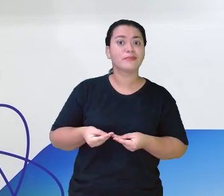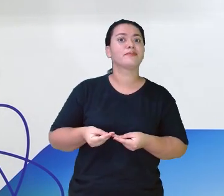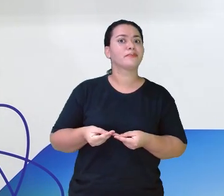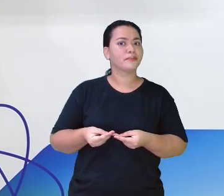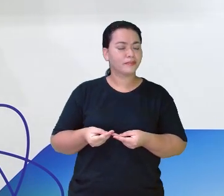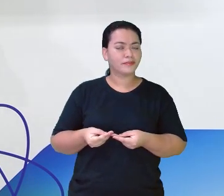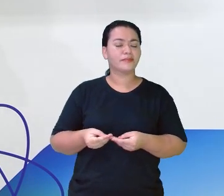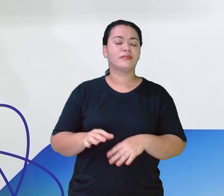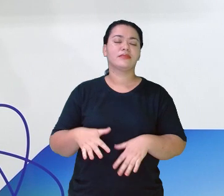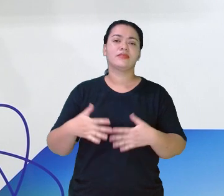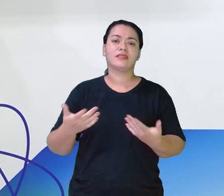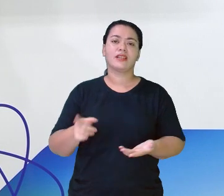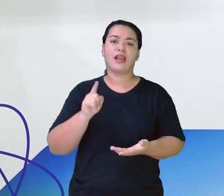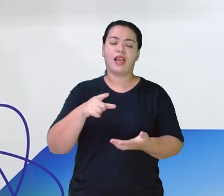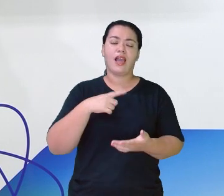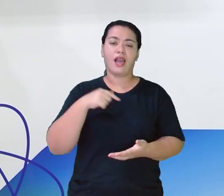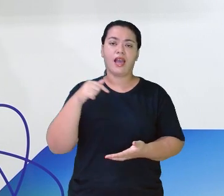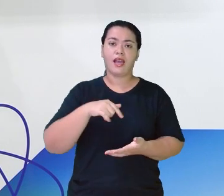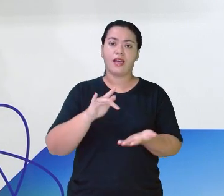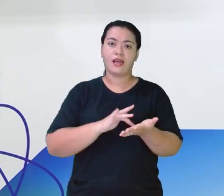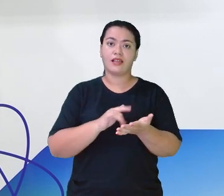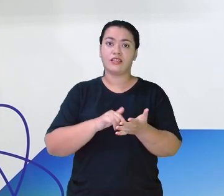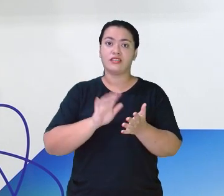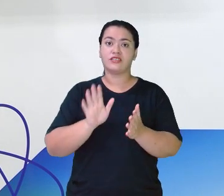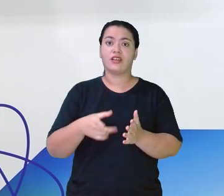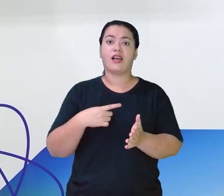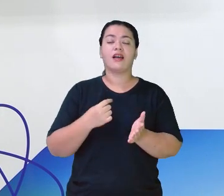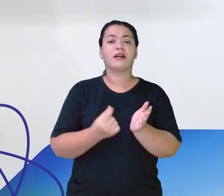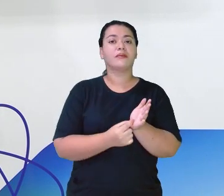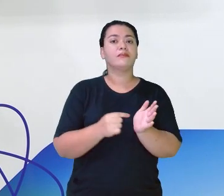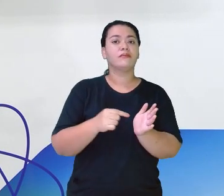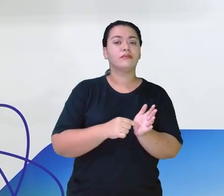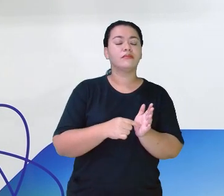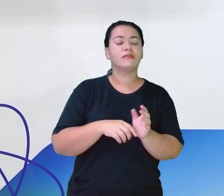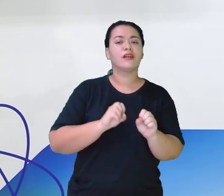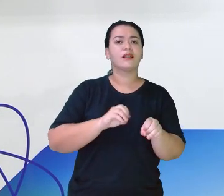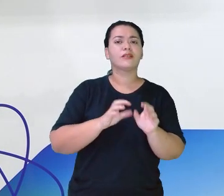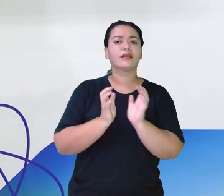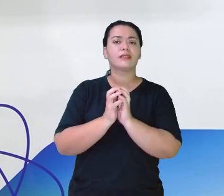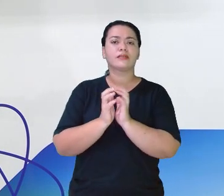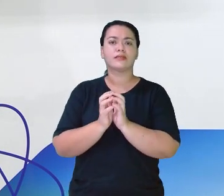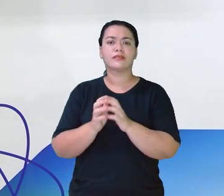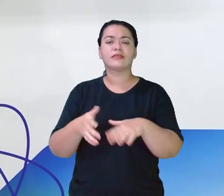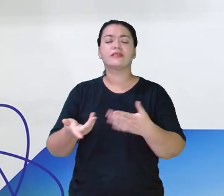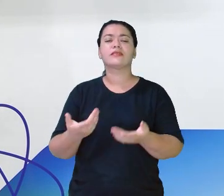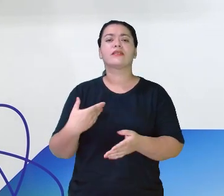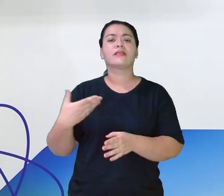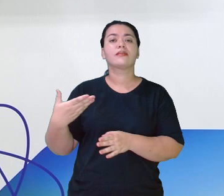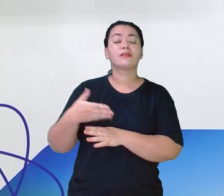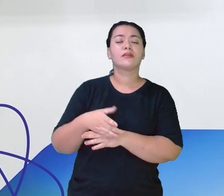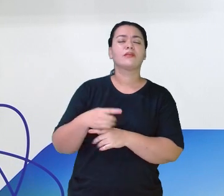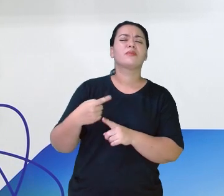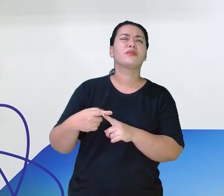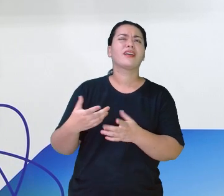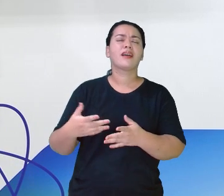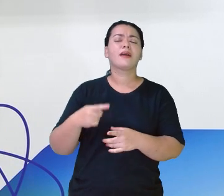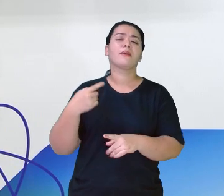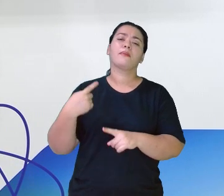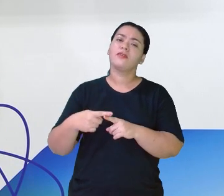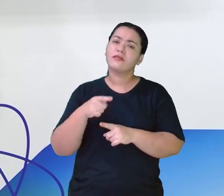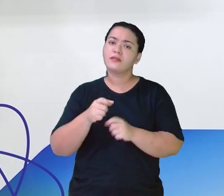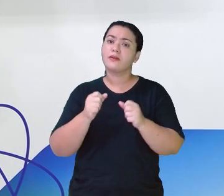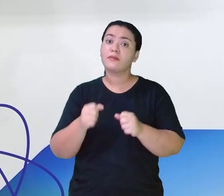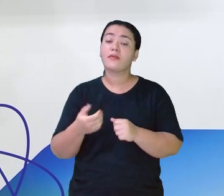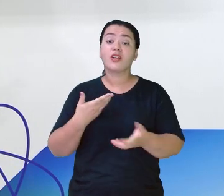seu tablet, nele já tem o aplicativo do Educa Recife. Por que eu vou acessar? Porque você pode aí